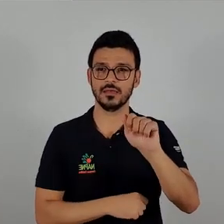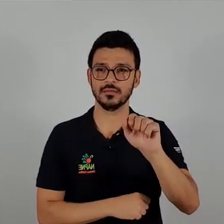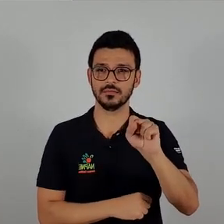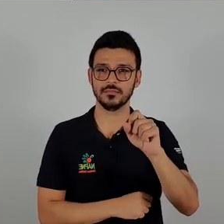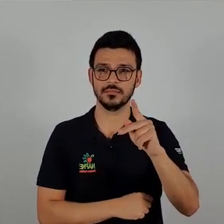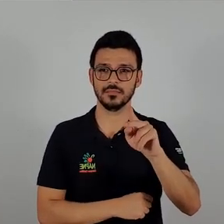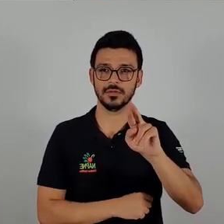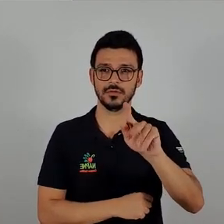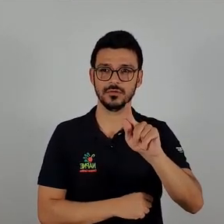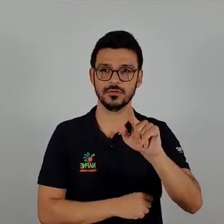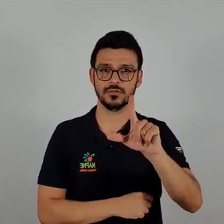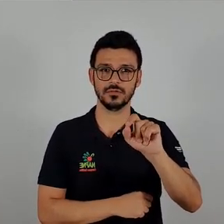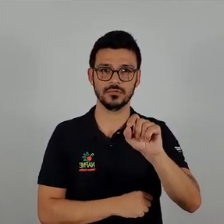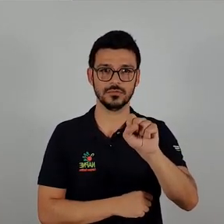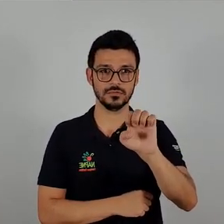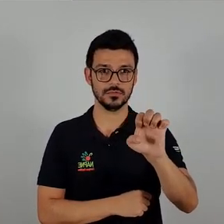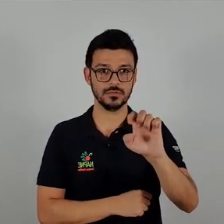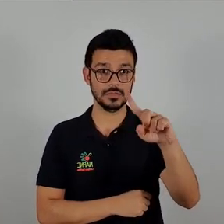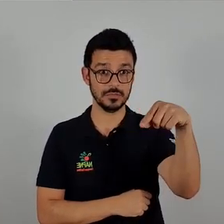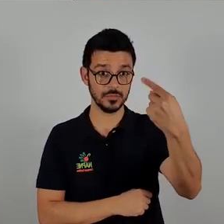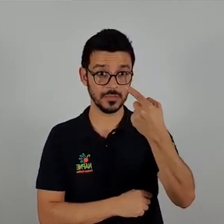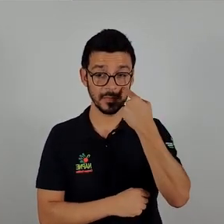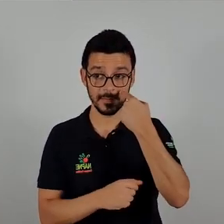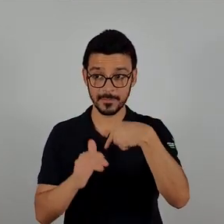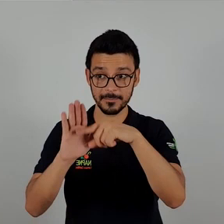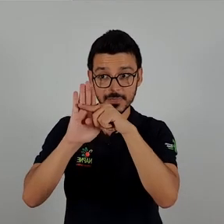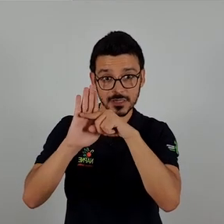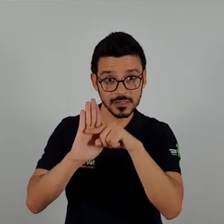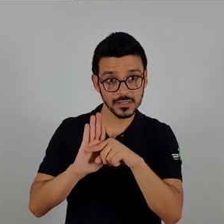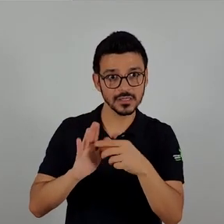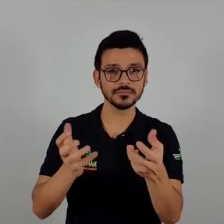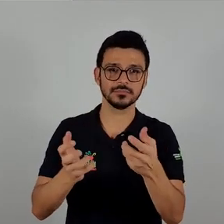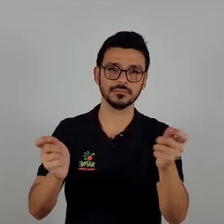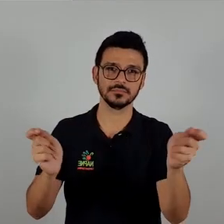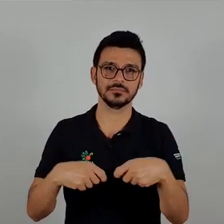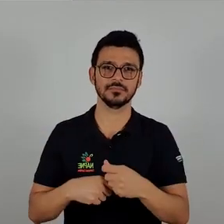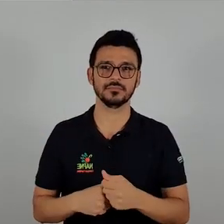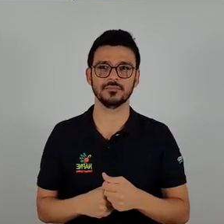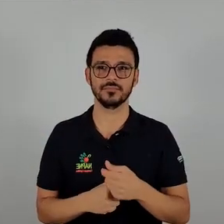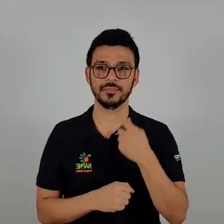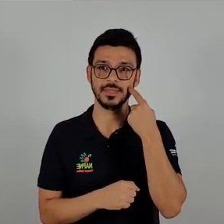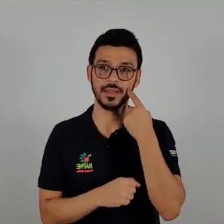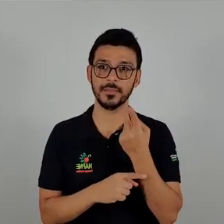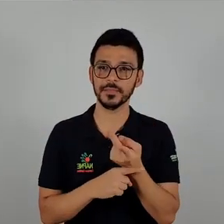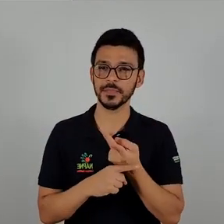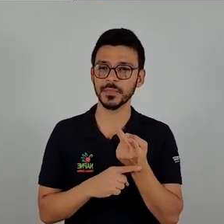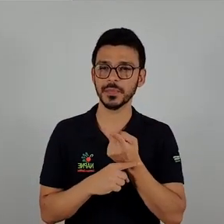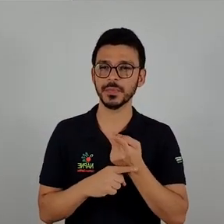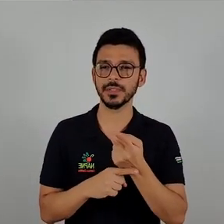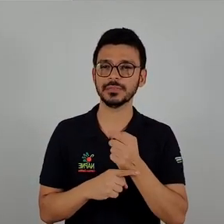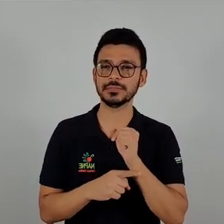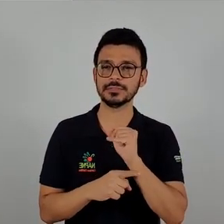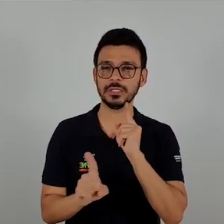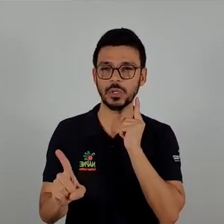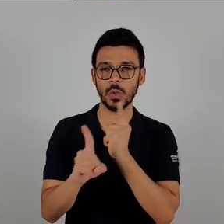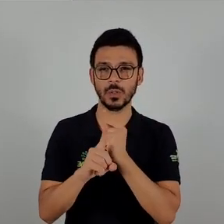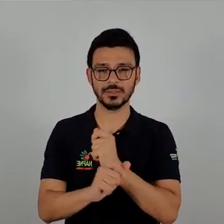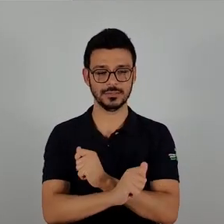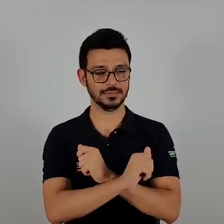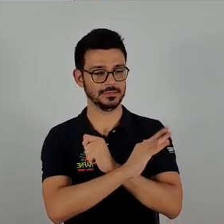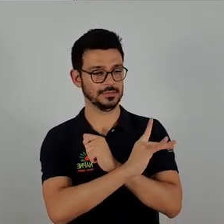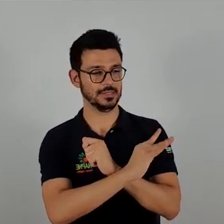fermentações. Teste de enxofres, pesticidas, detecção de metais pesados, teste microbiológico para saber se não tem